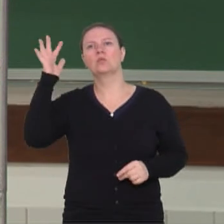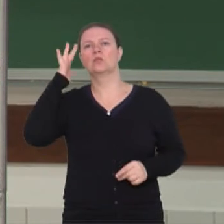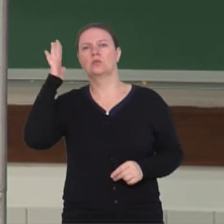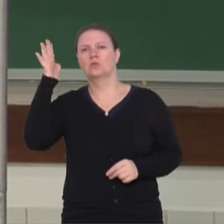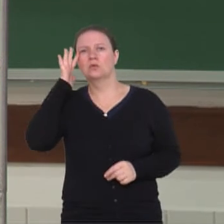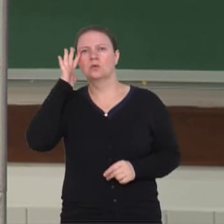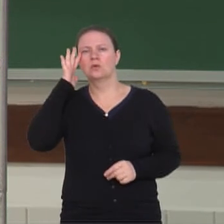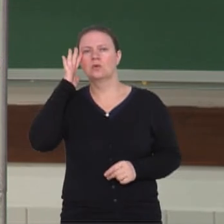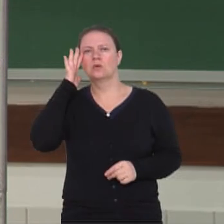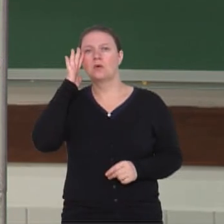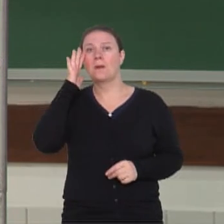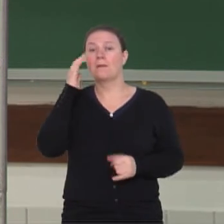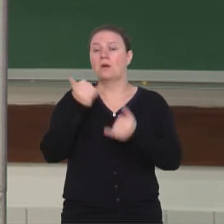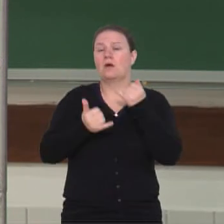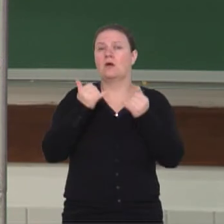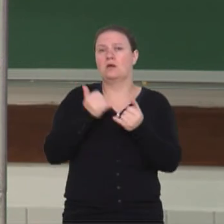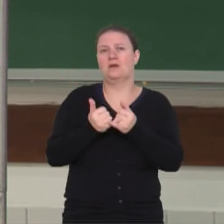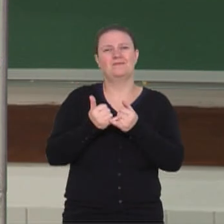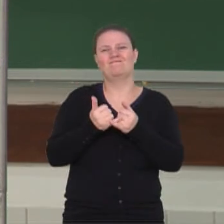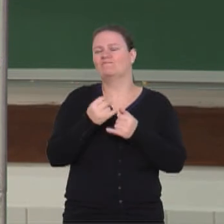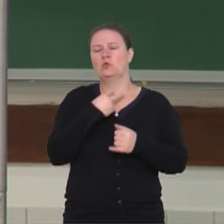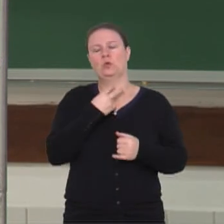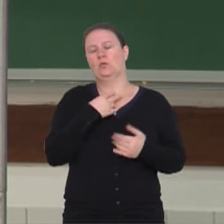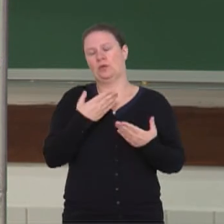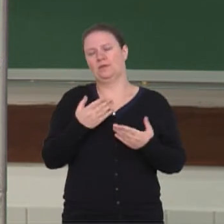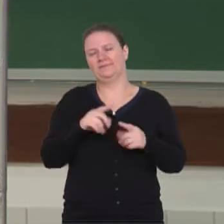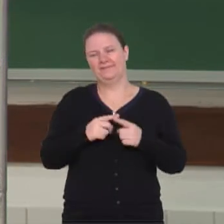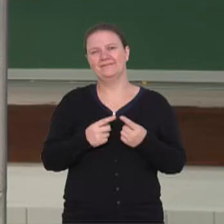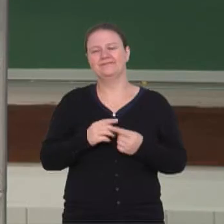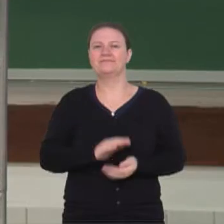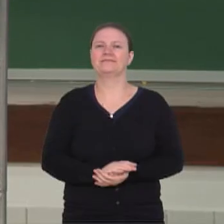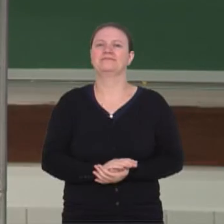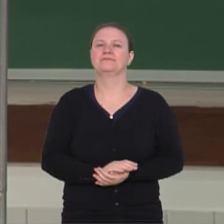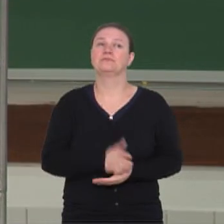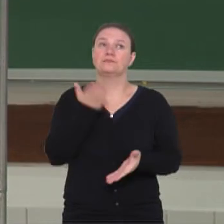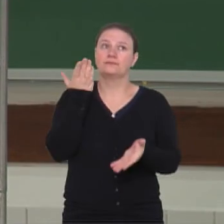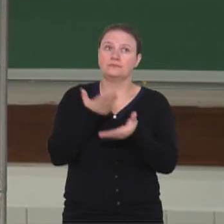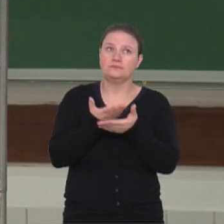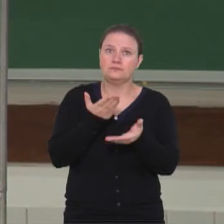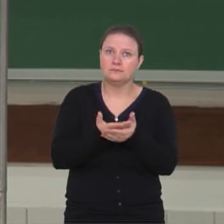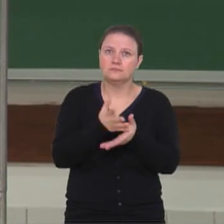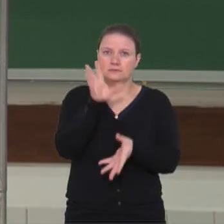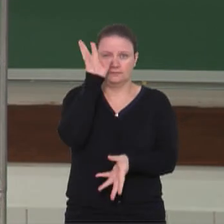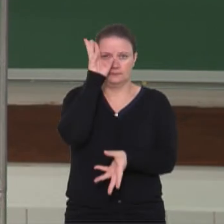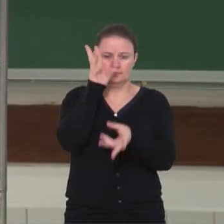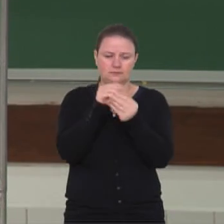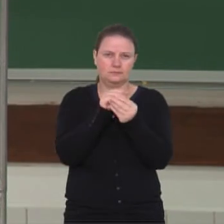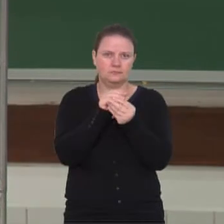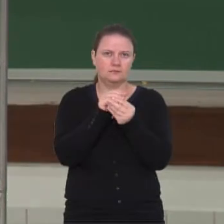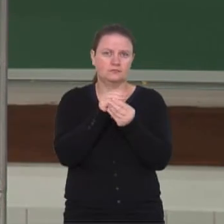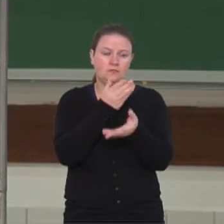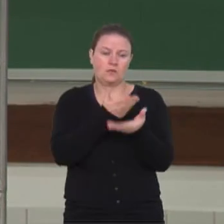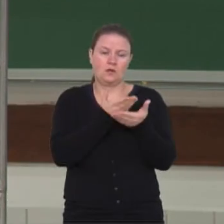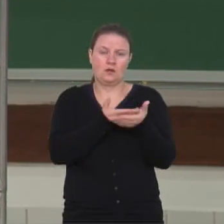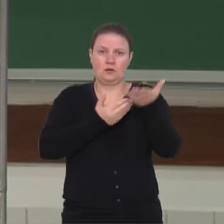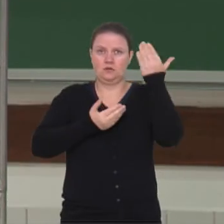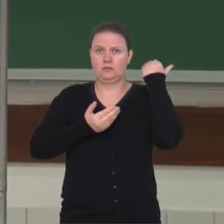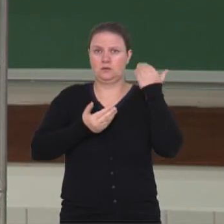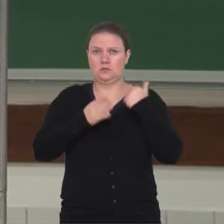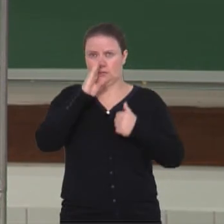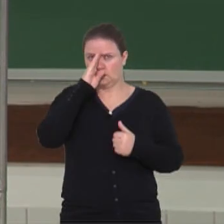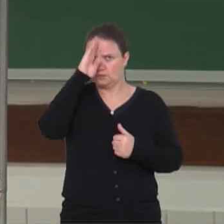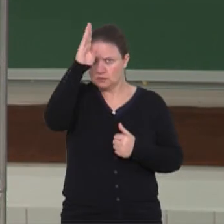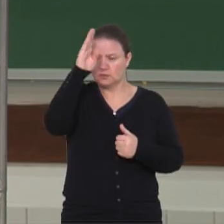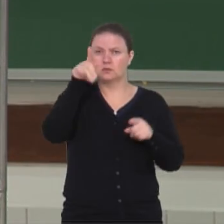não são possíveis no conjunto dos reais. Na aula de hoje, fizemos uma revisão das aulas passadas,